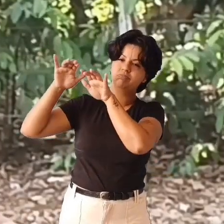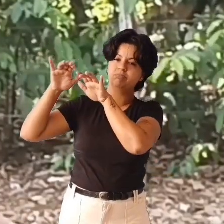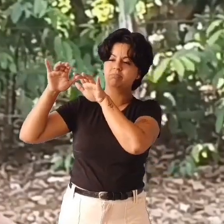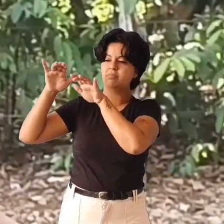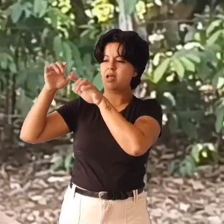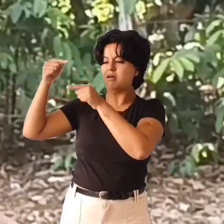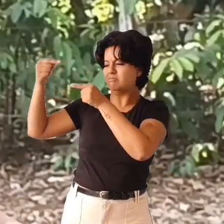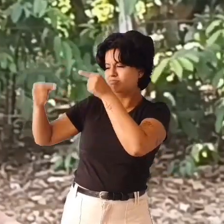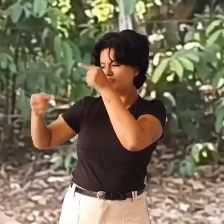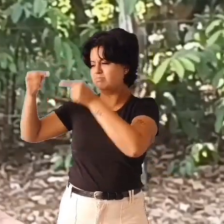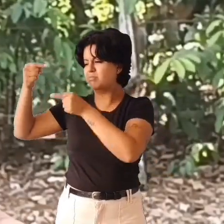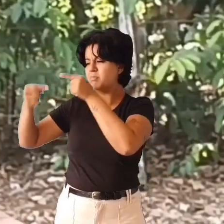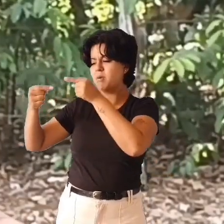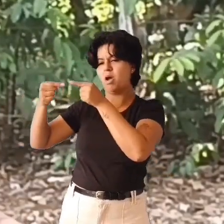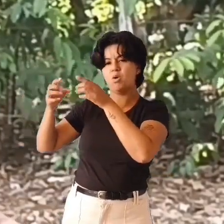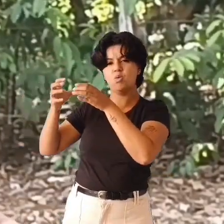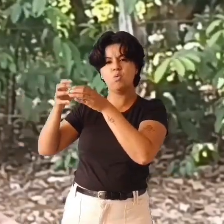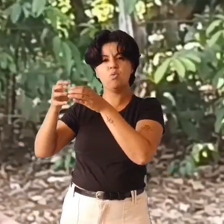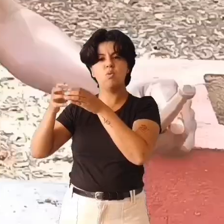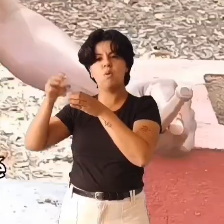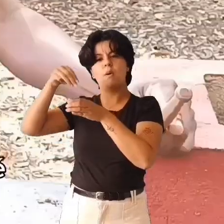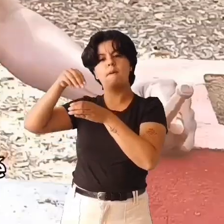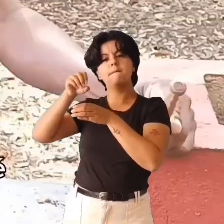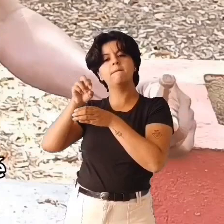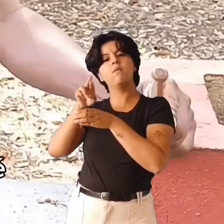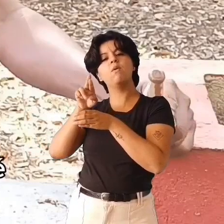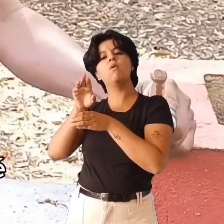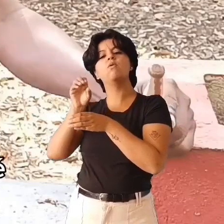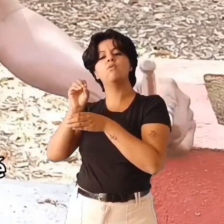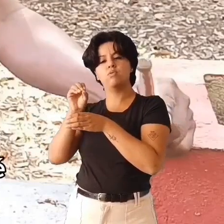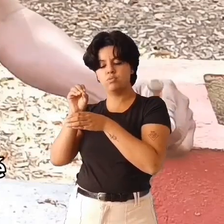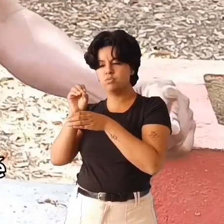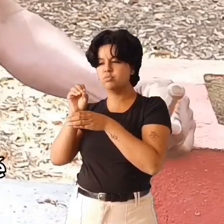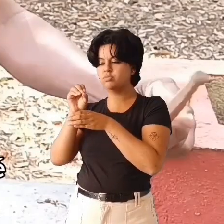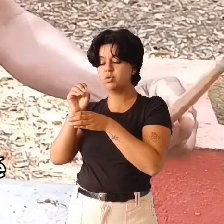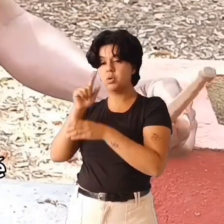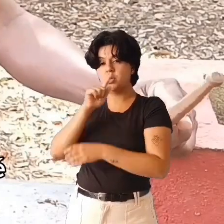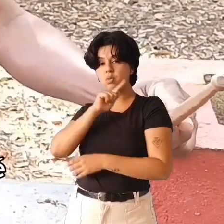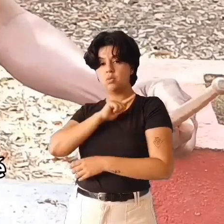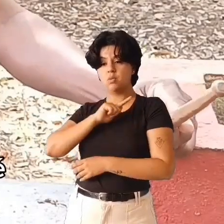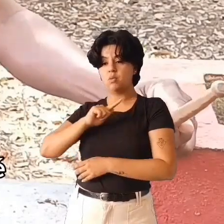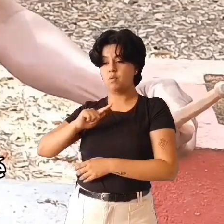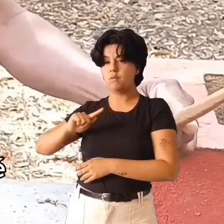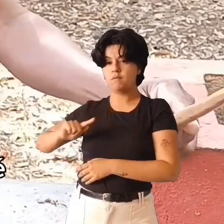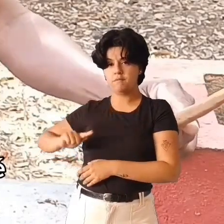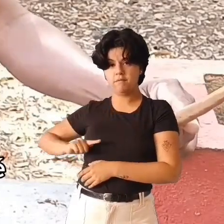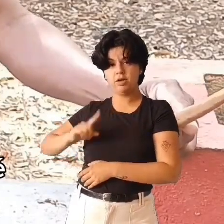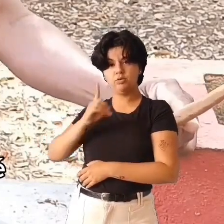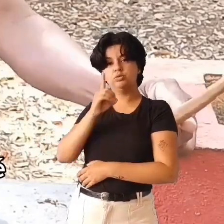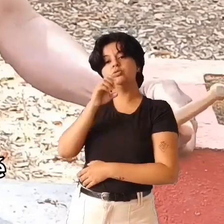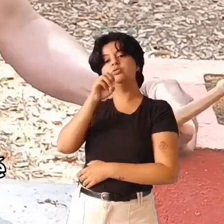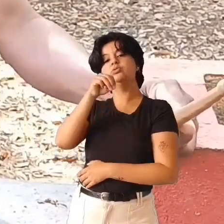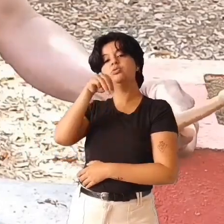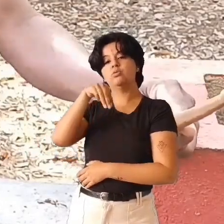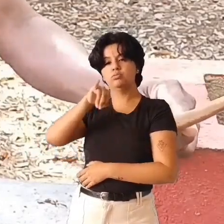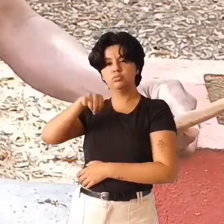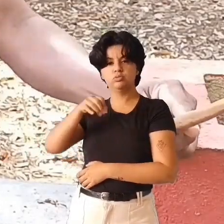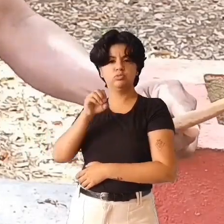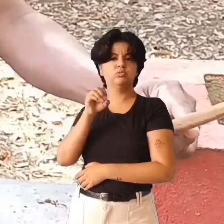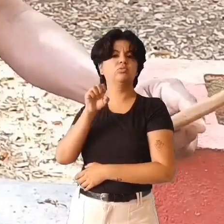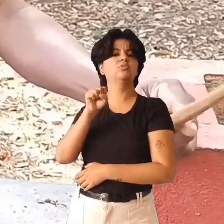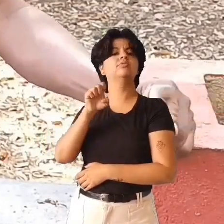em constante batalha com os mouros, né, sem providência já tomada pelo então governo de Dom